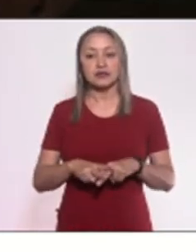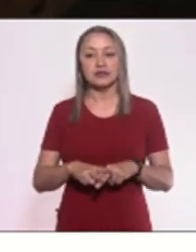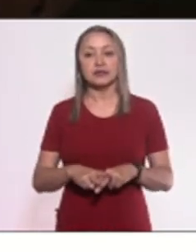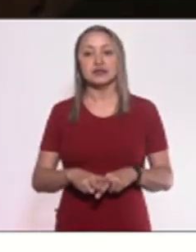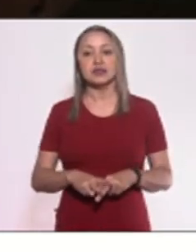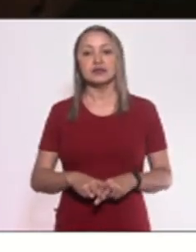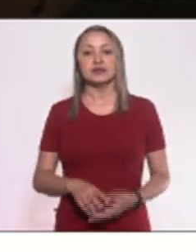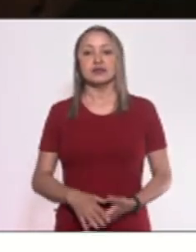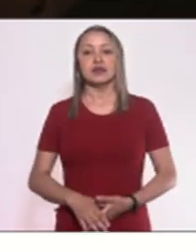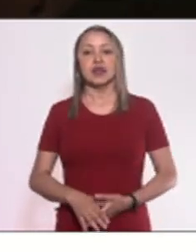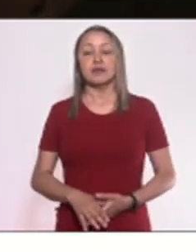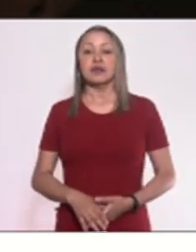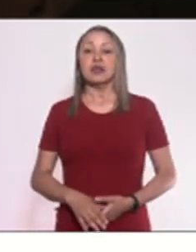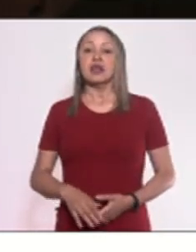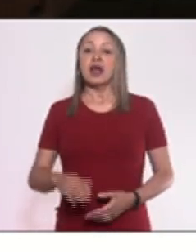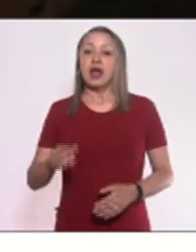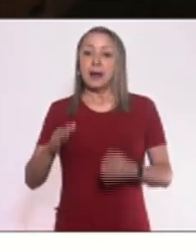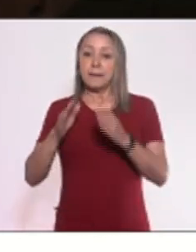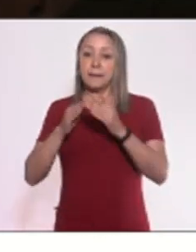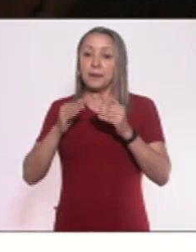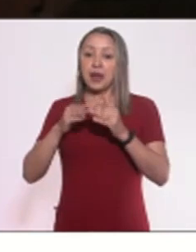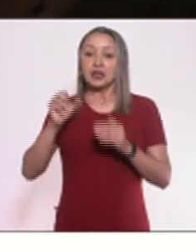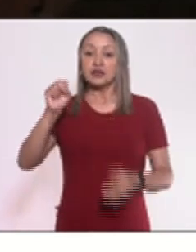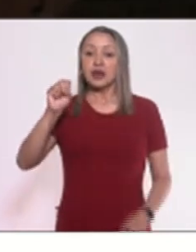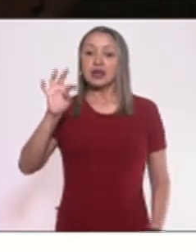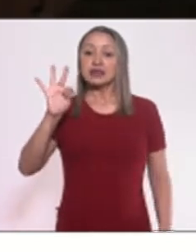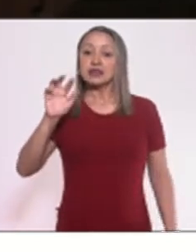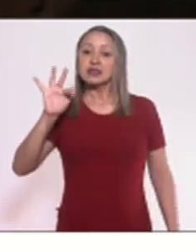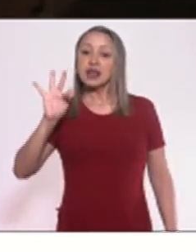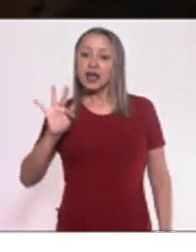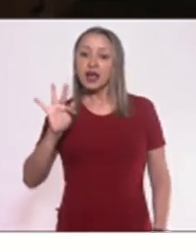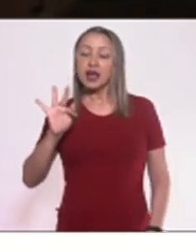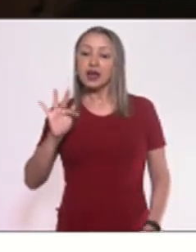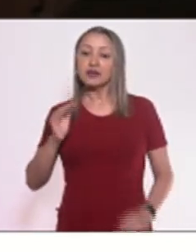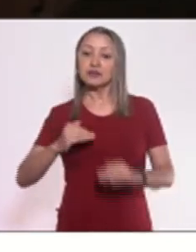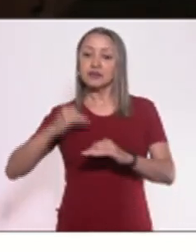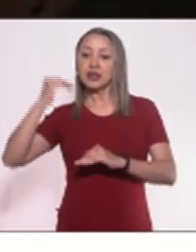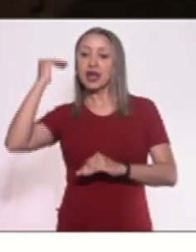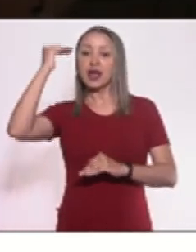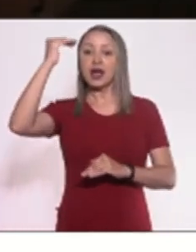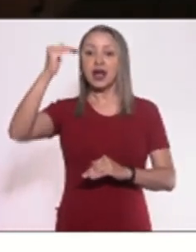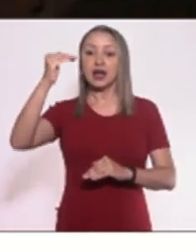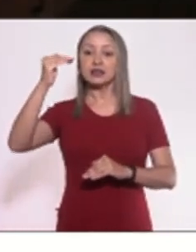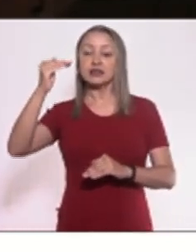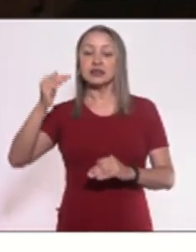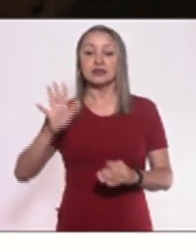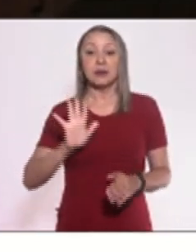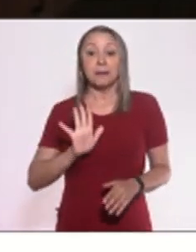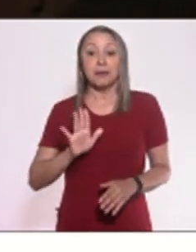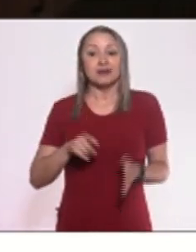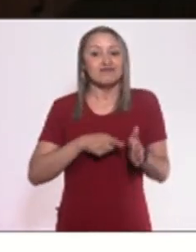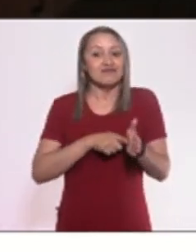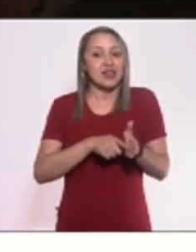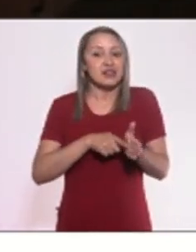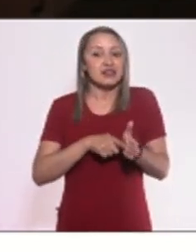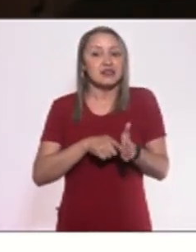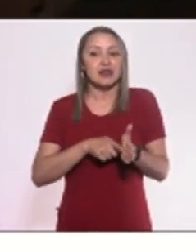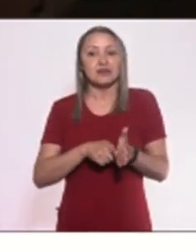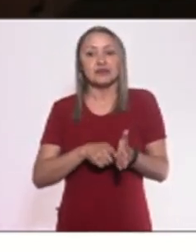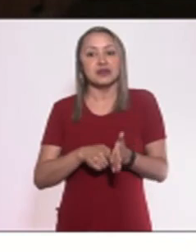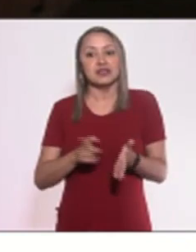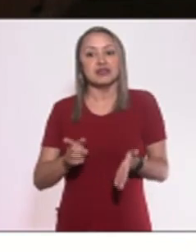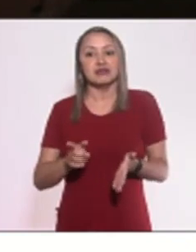Recorrem ao Superior Tribunal de Justiça, que não examina mérito, só